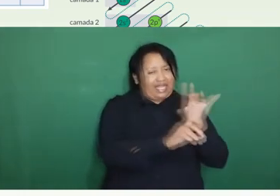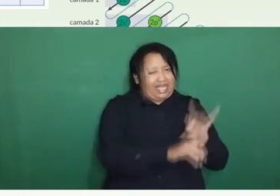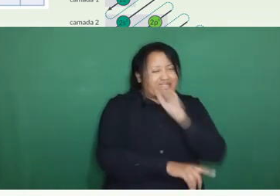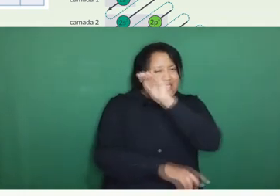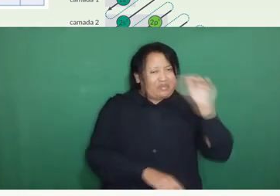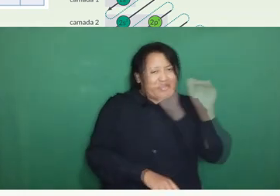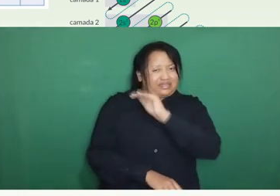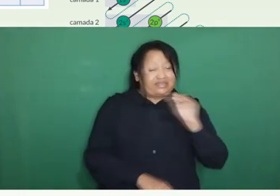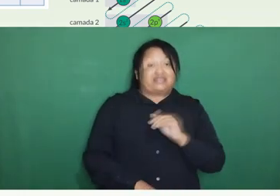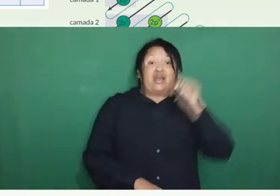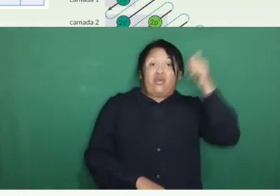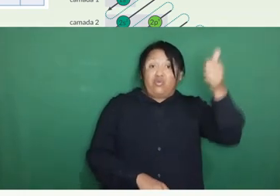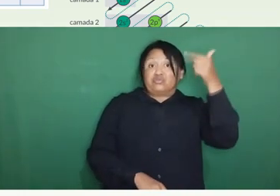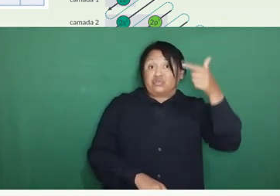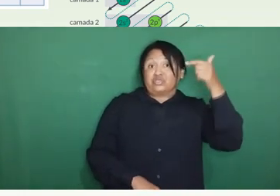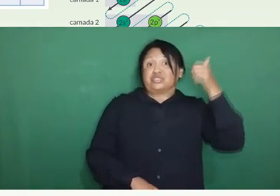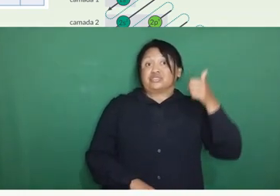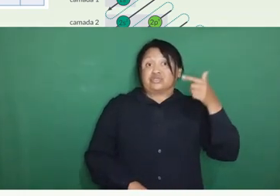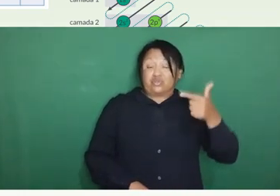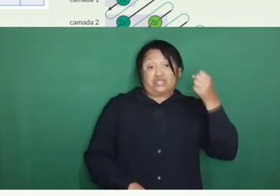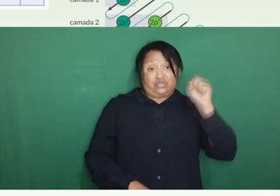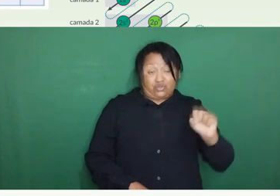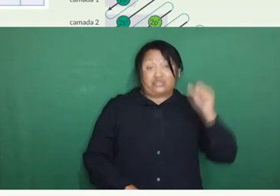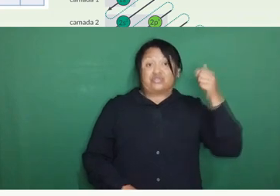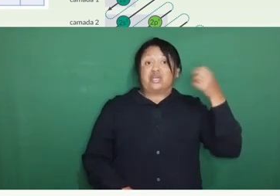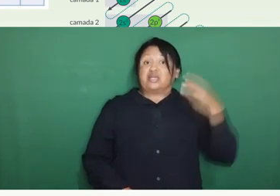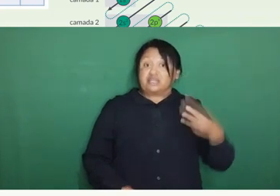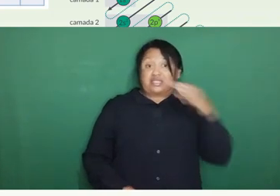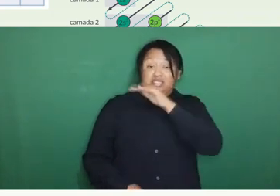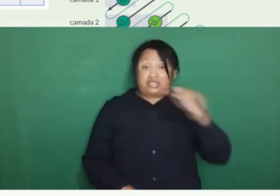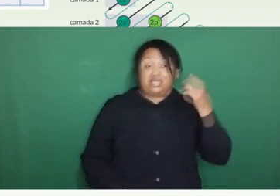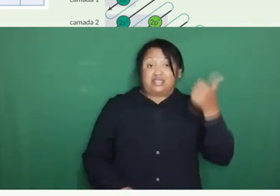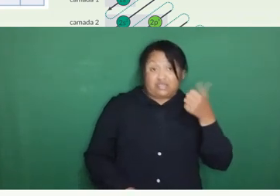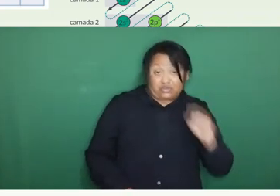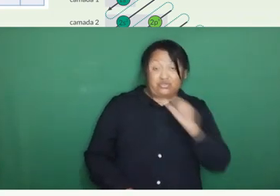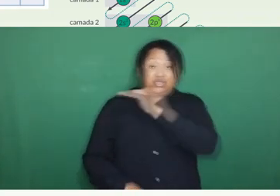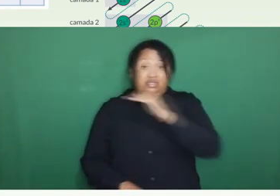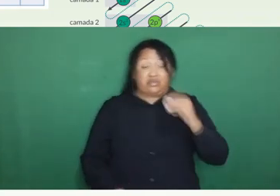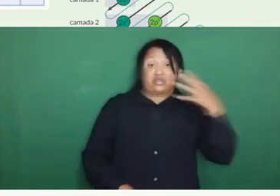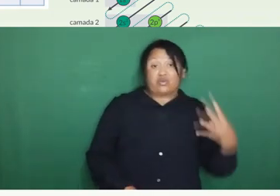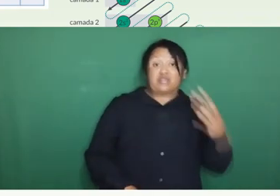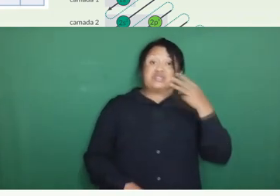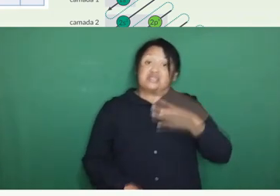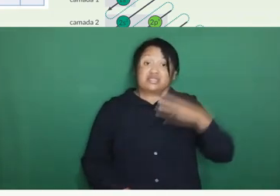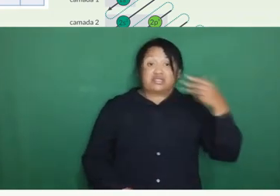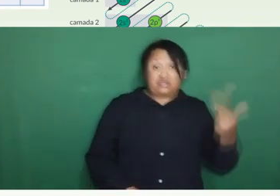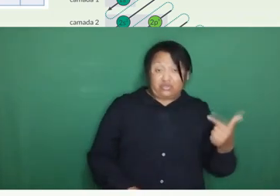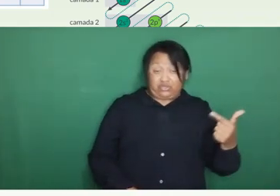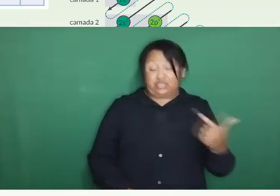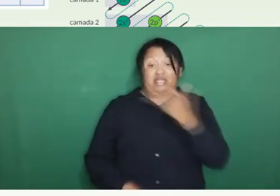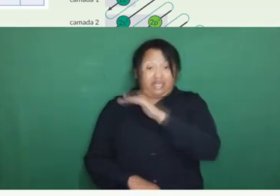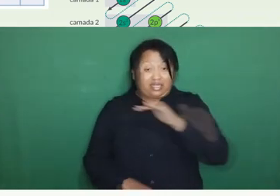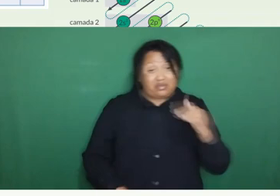da camada um Eu tenho dois elétrons na camada 2 eu tenho 8 na camada três vezes na camada 4